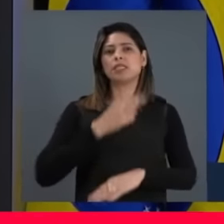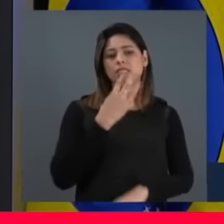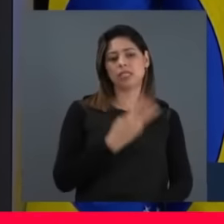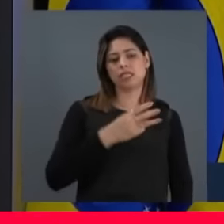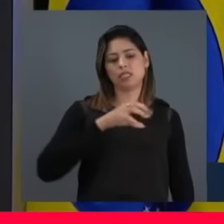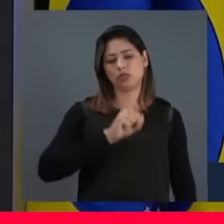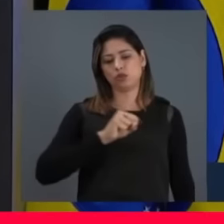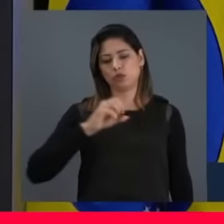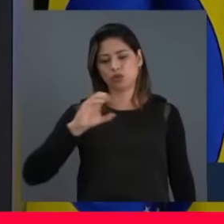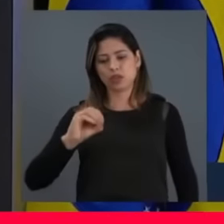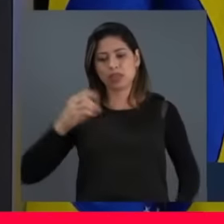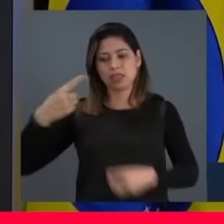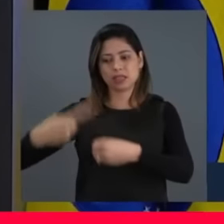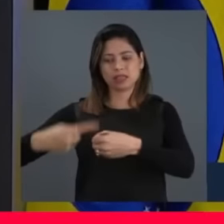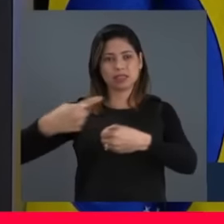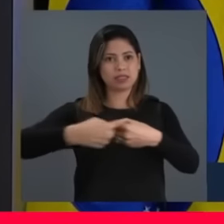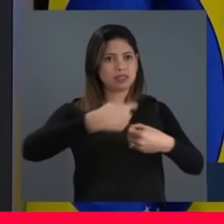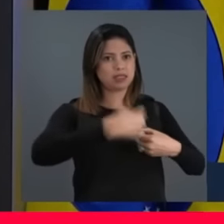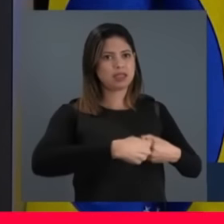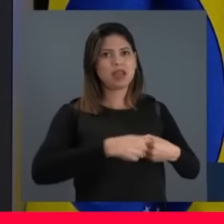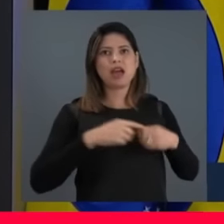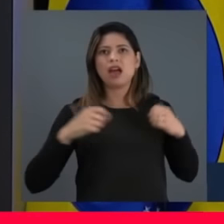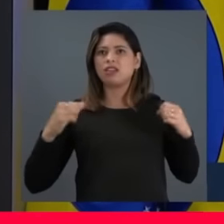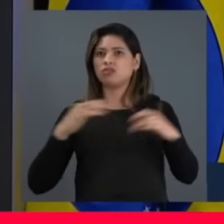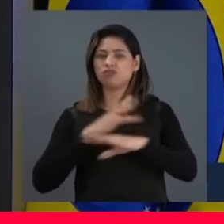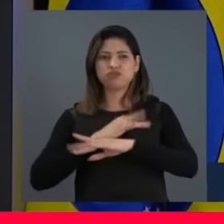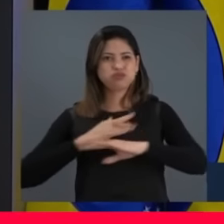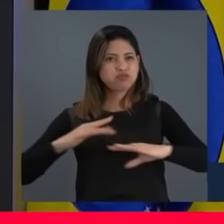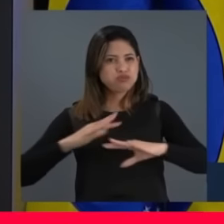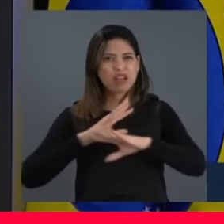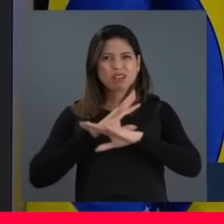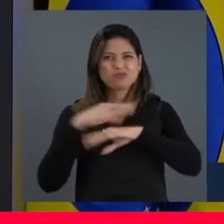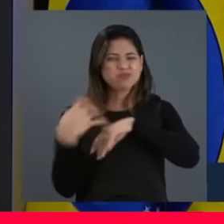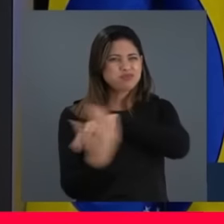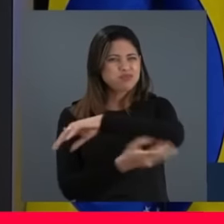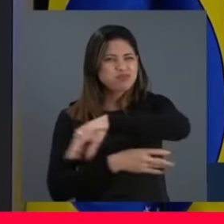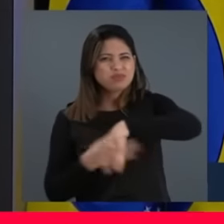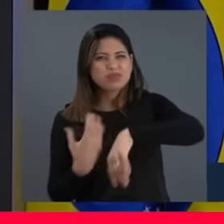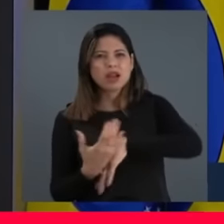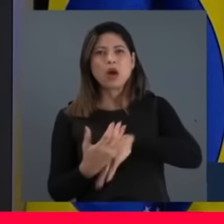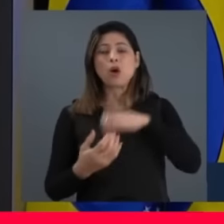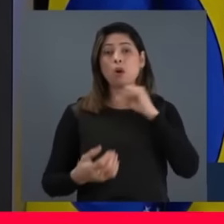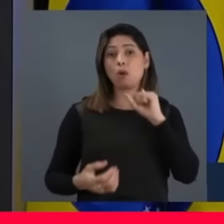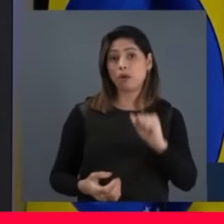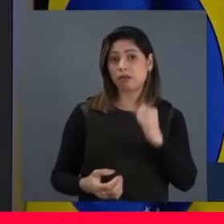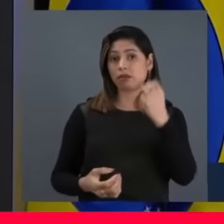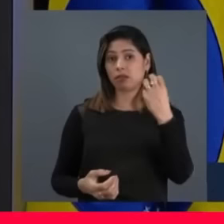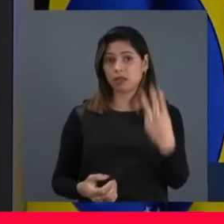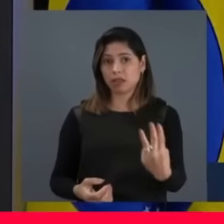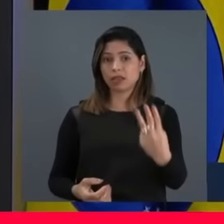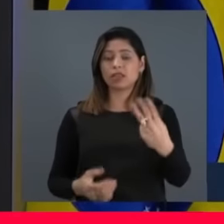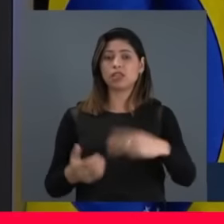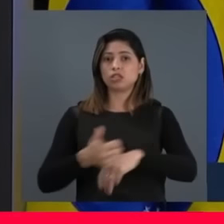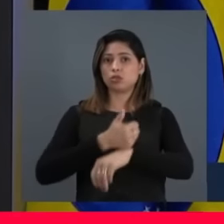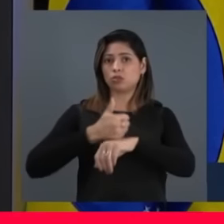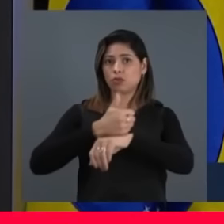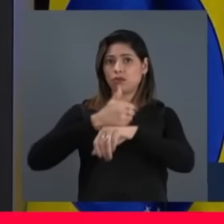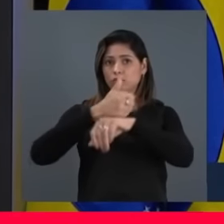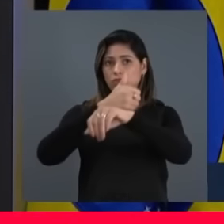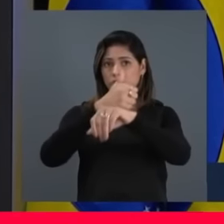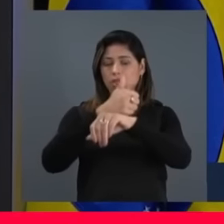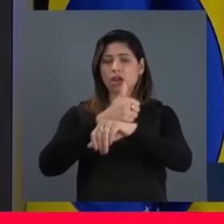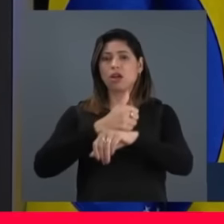cidades destruídas 83 profissionais da força nacional do